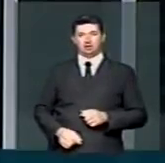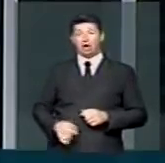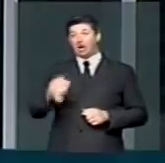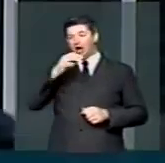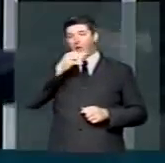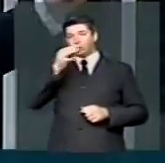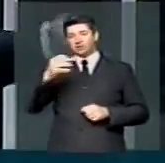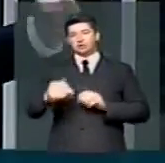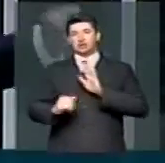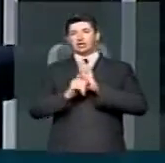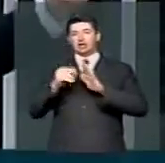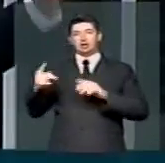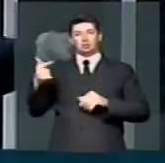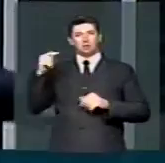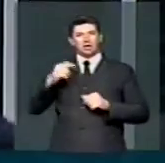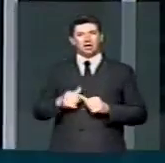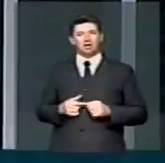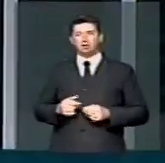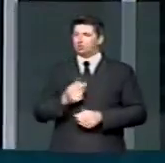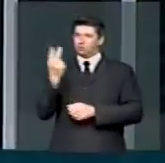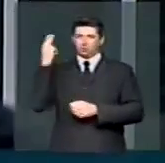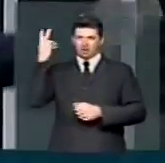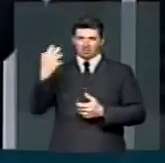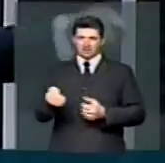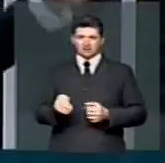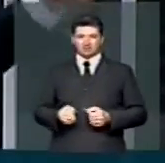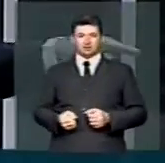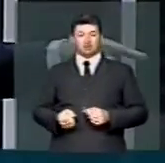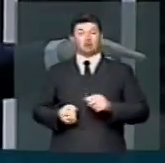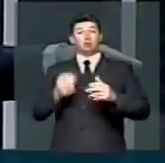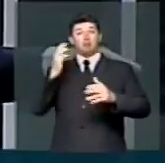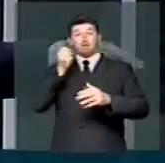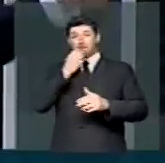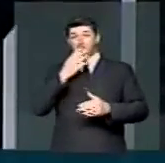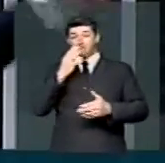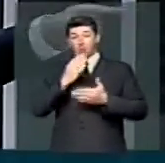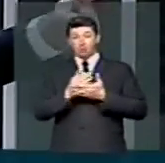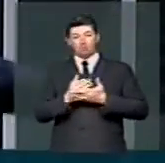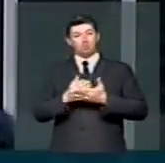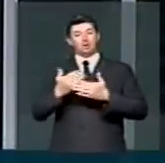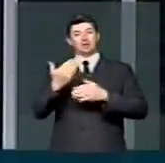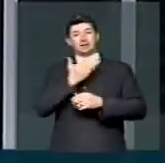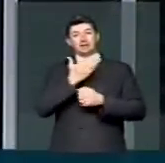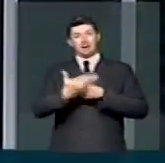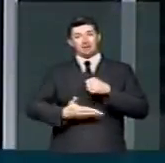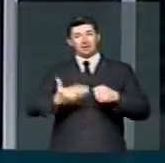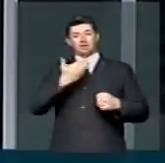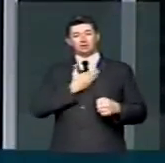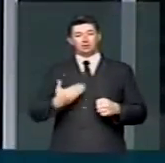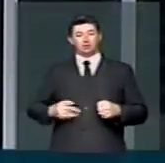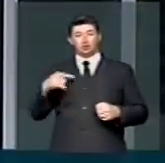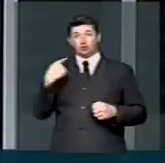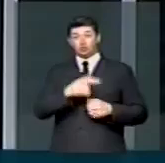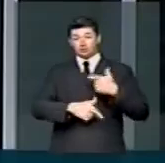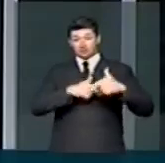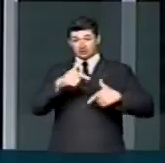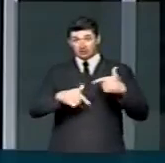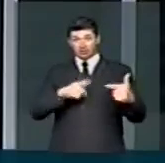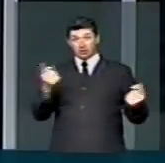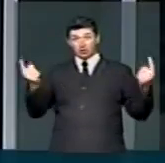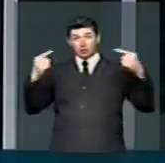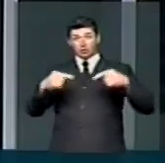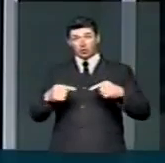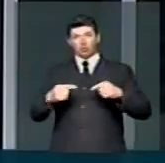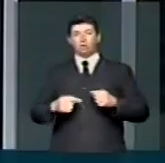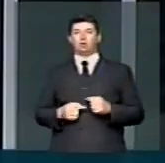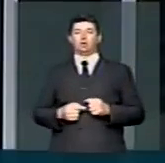posição, que faz com que nós tenhamos hoje boa parte da base do nosso governo trabalhando contra